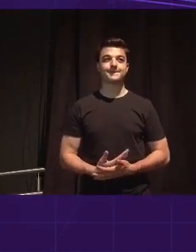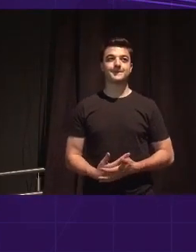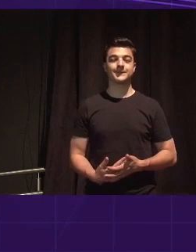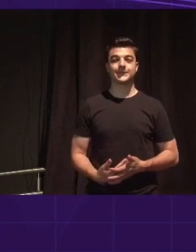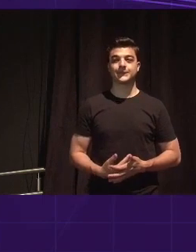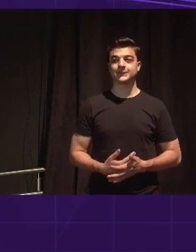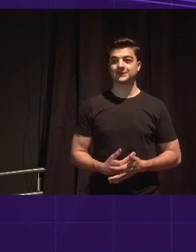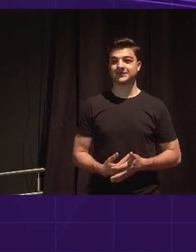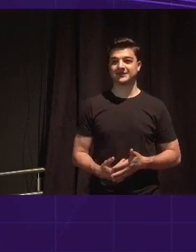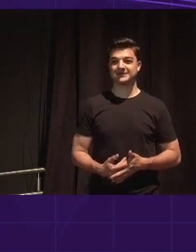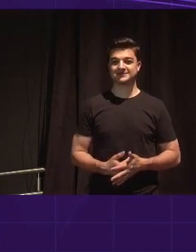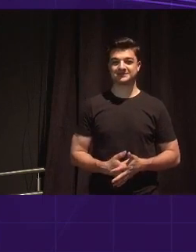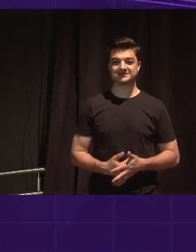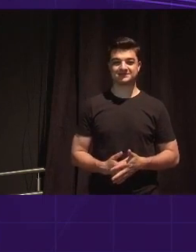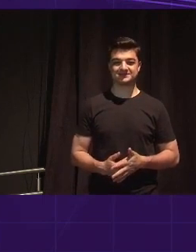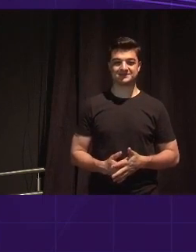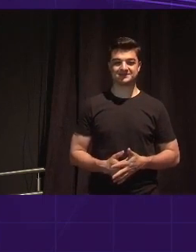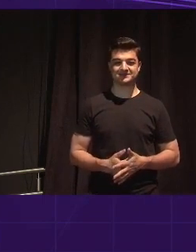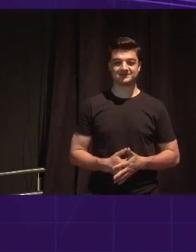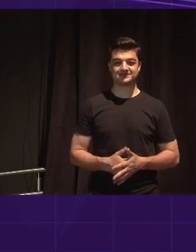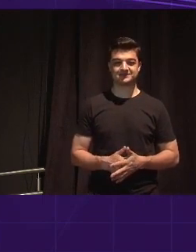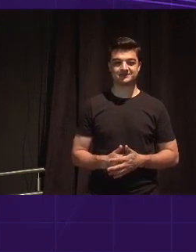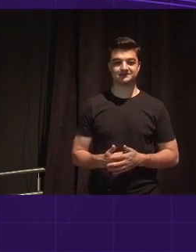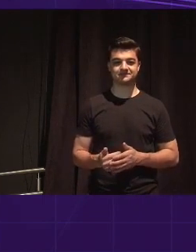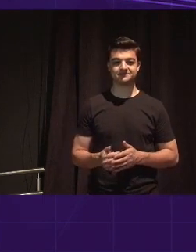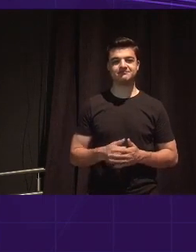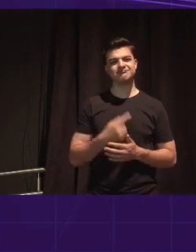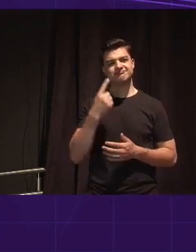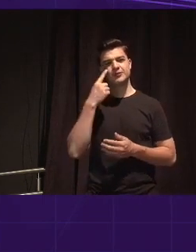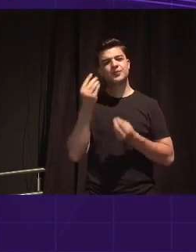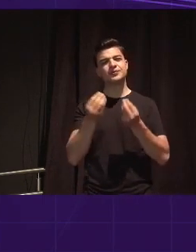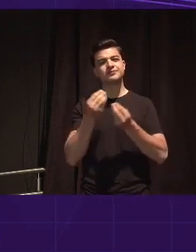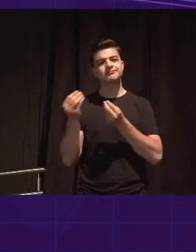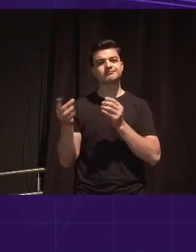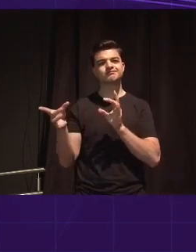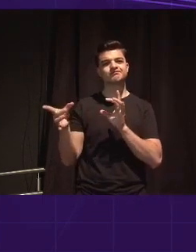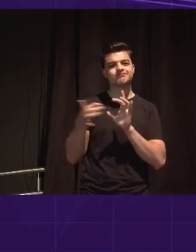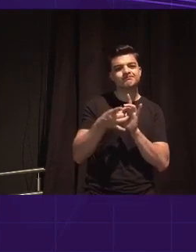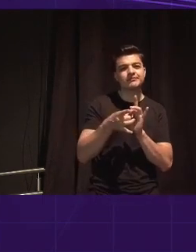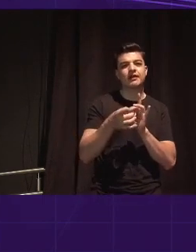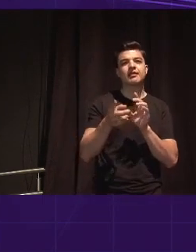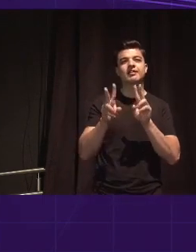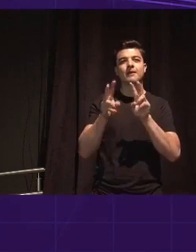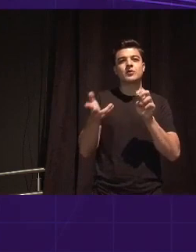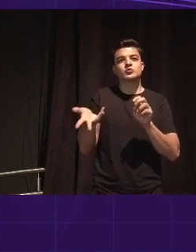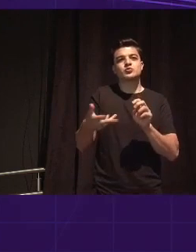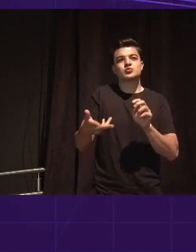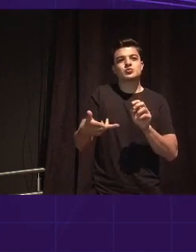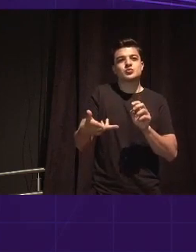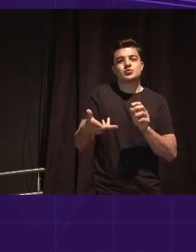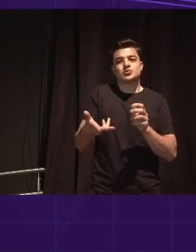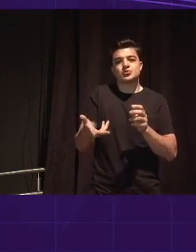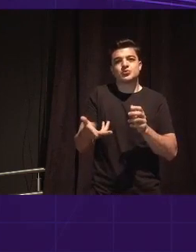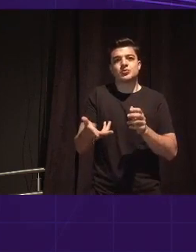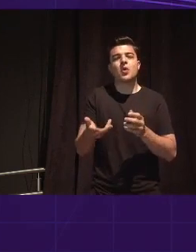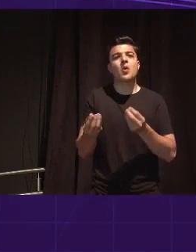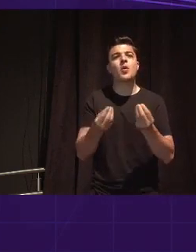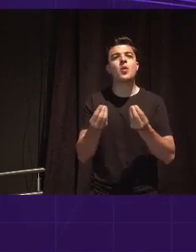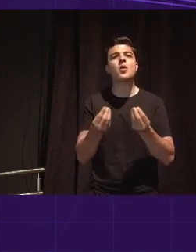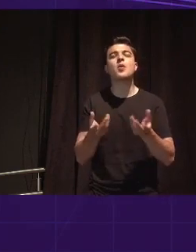em si não parece ter muito a ver com agilidade, né? Como que a gente une isso? Né? A princípio parece que não, mas bom, vamos lá, existe